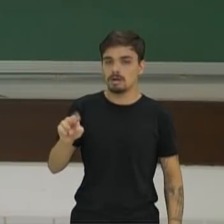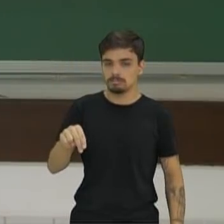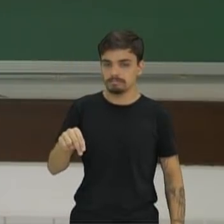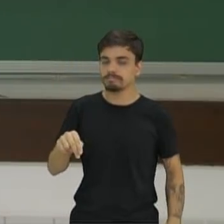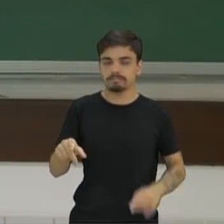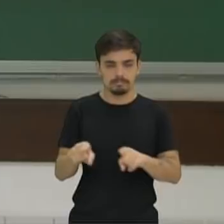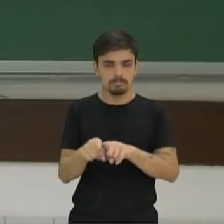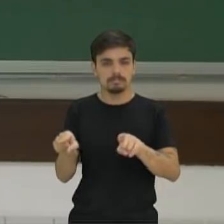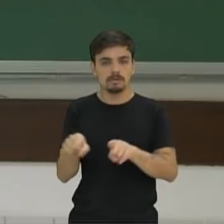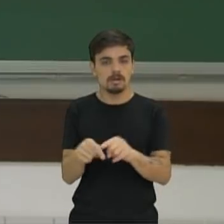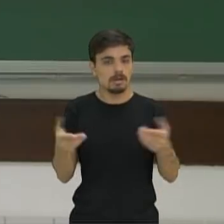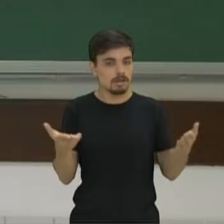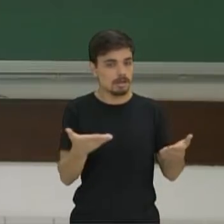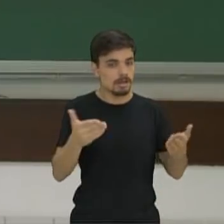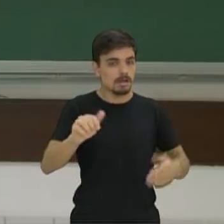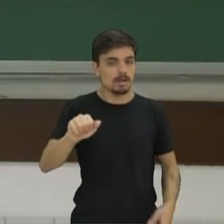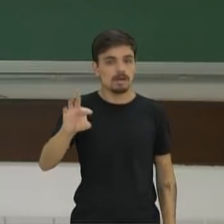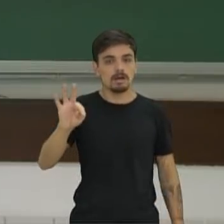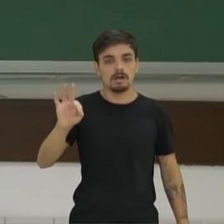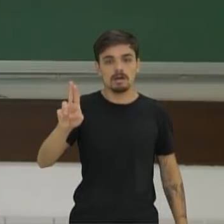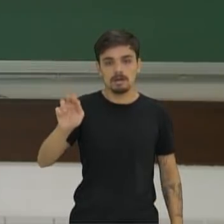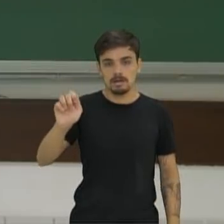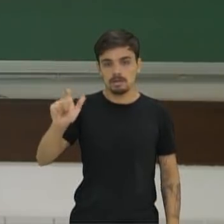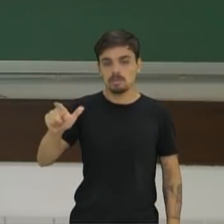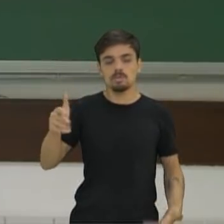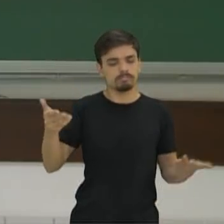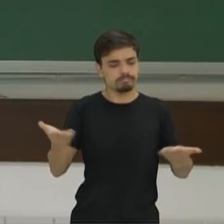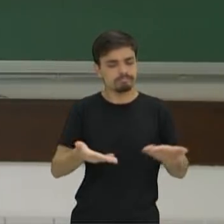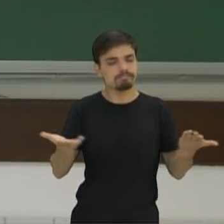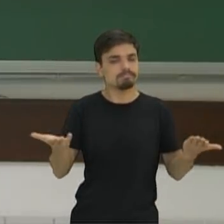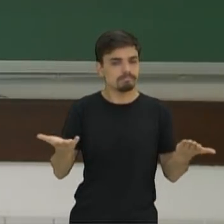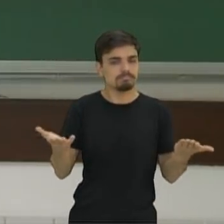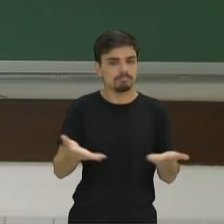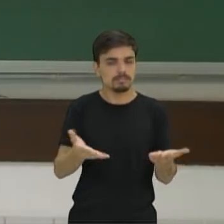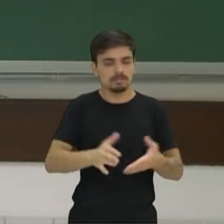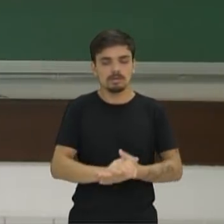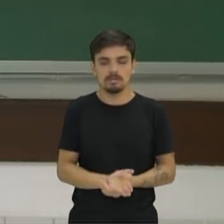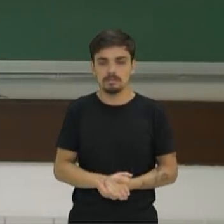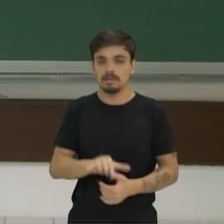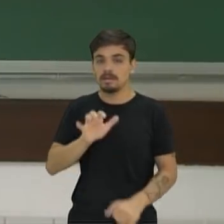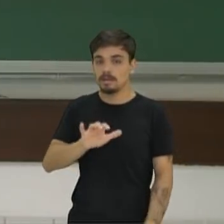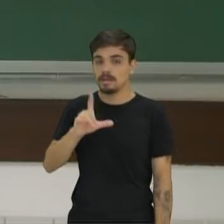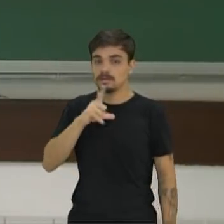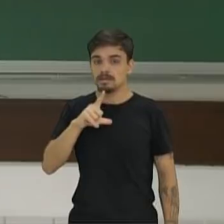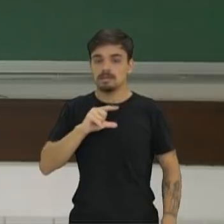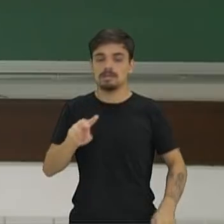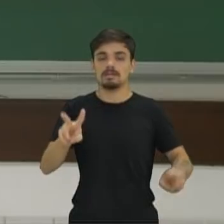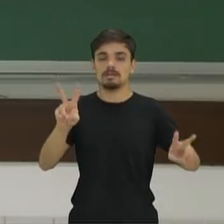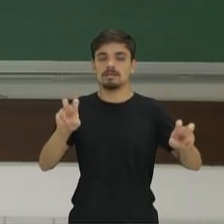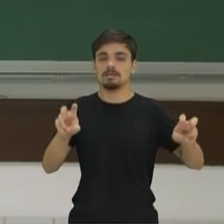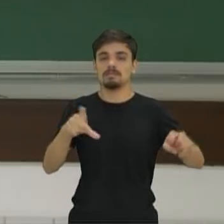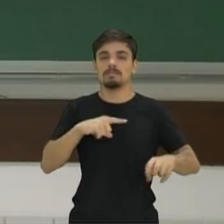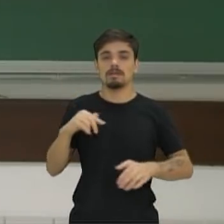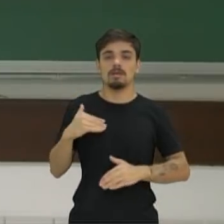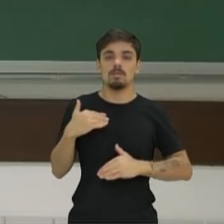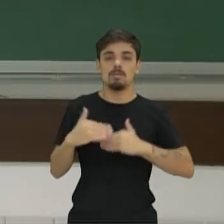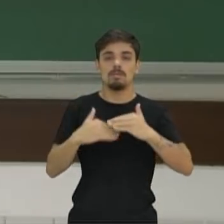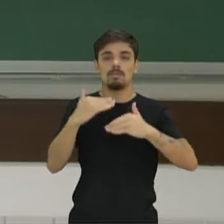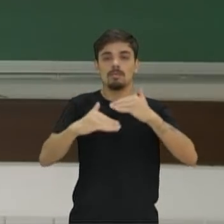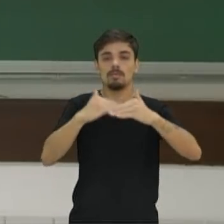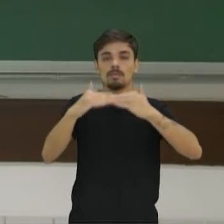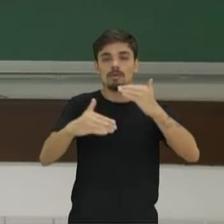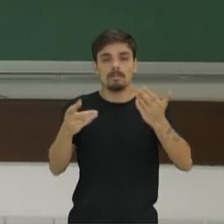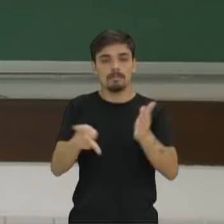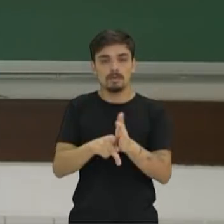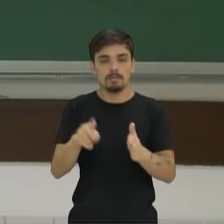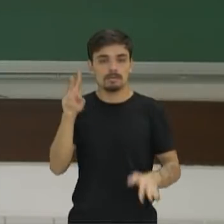e também eu tenho o atual. Esses termos vão me remeter à evolução histórica. Olha